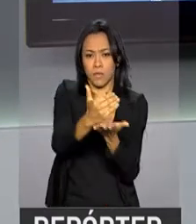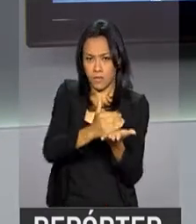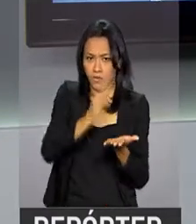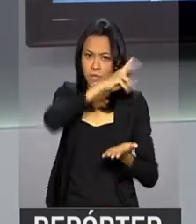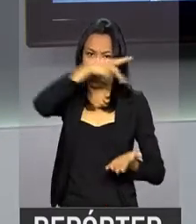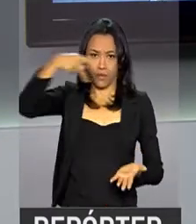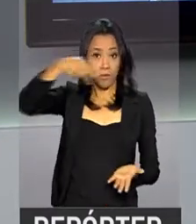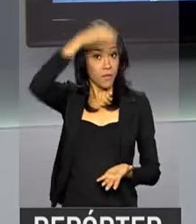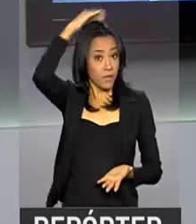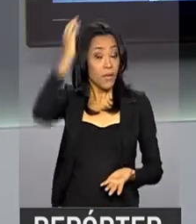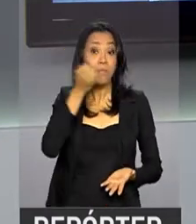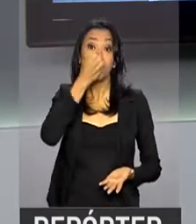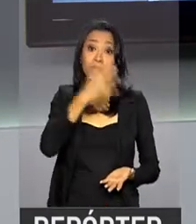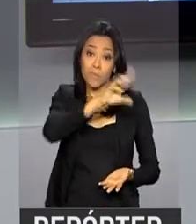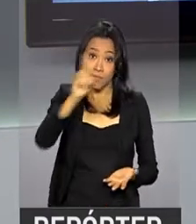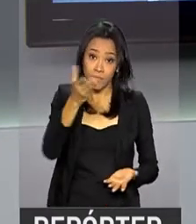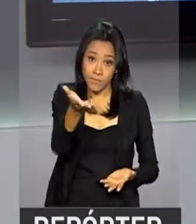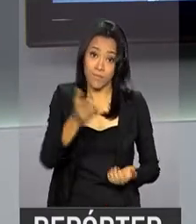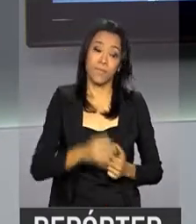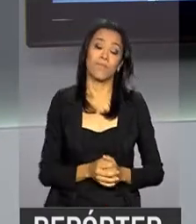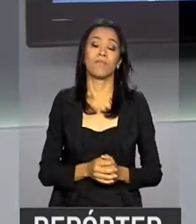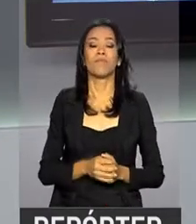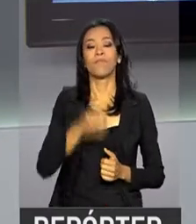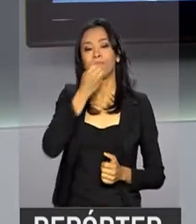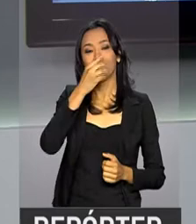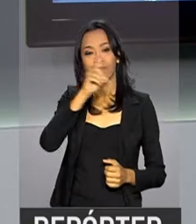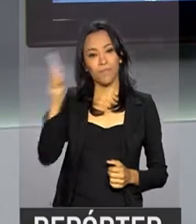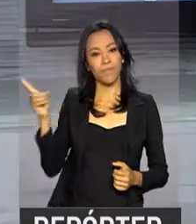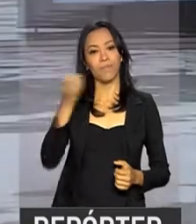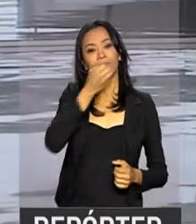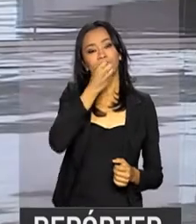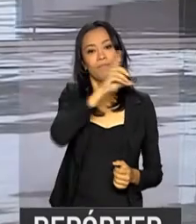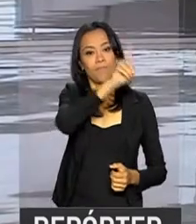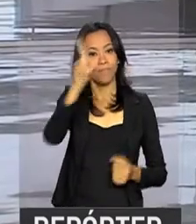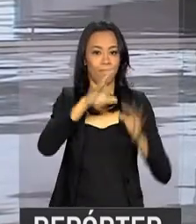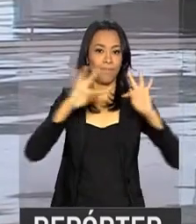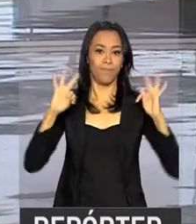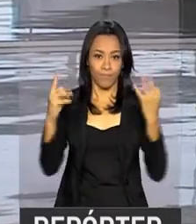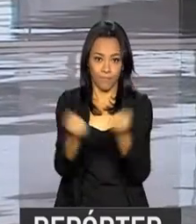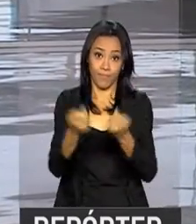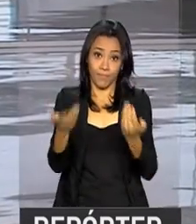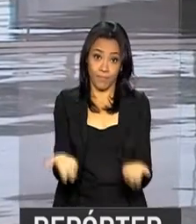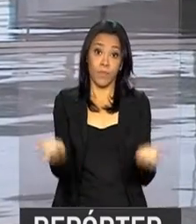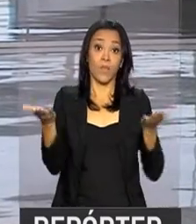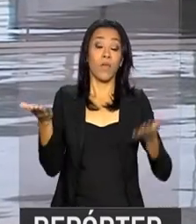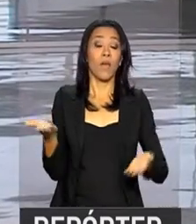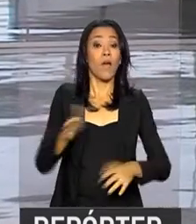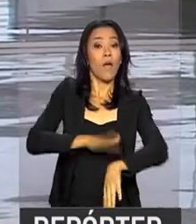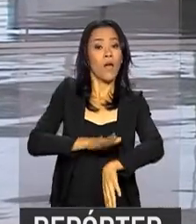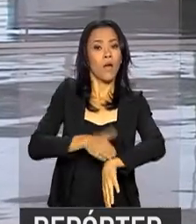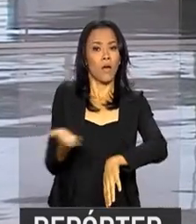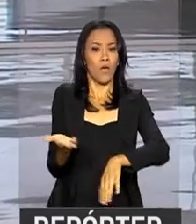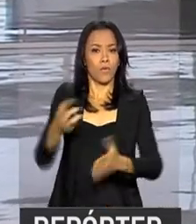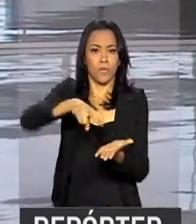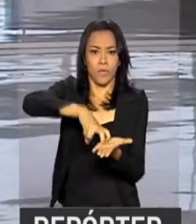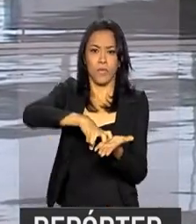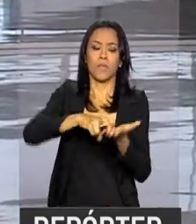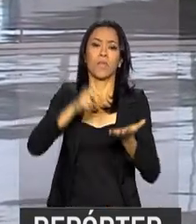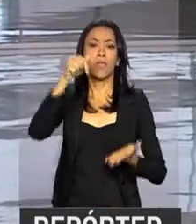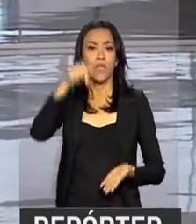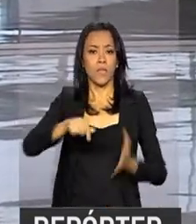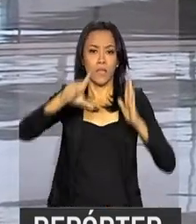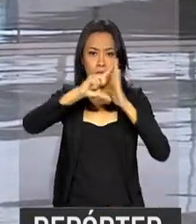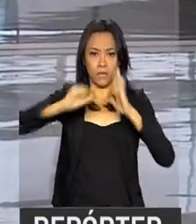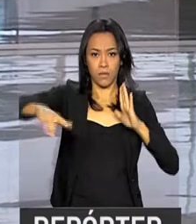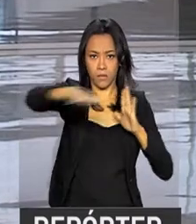o lamarca bom dia bom dia thaíssa bom dia a todos olha isso agora pela manhã que no palácio do planalto o presidente